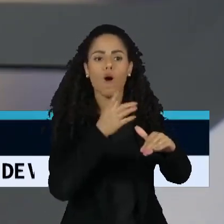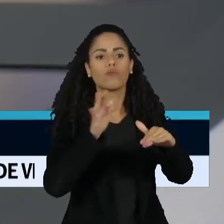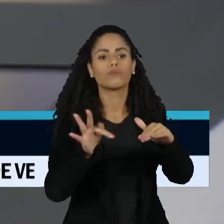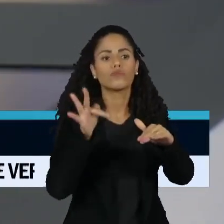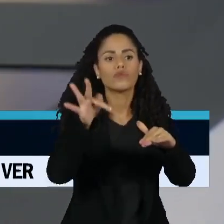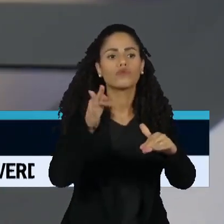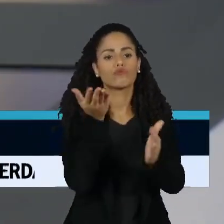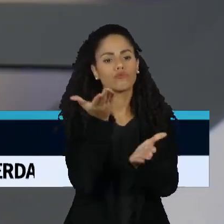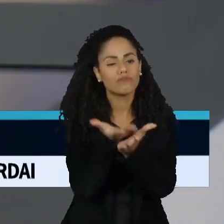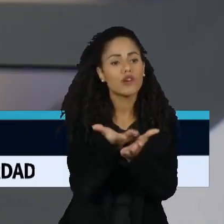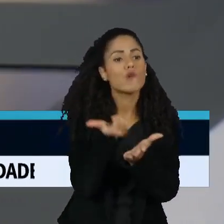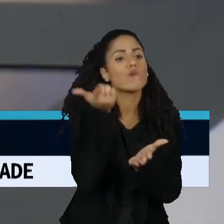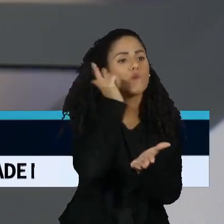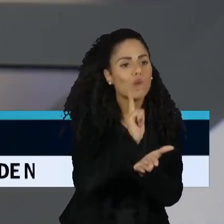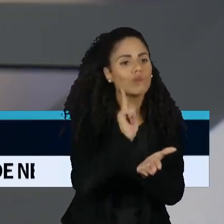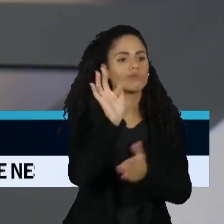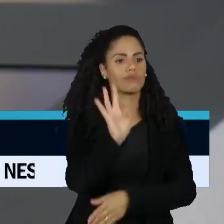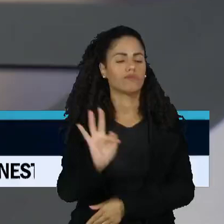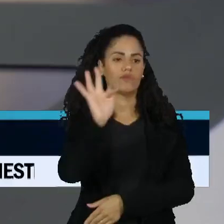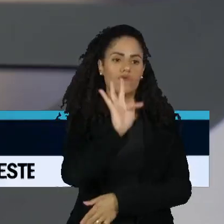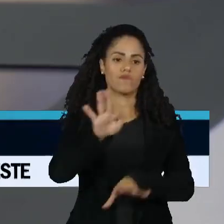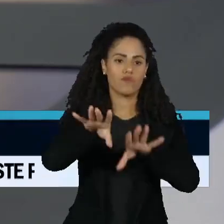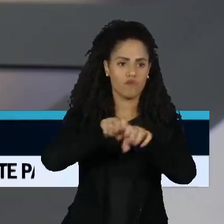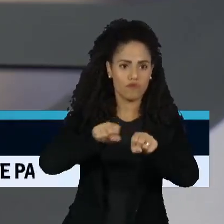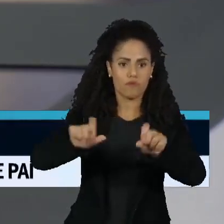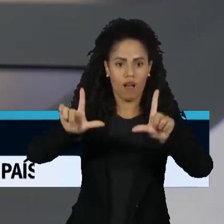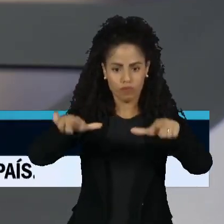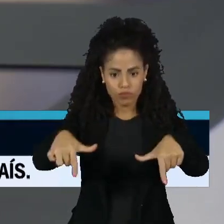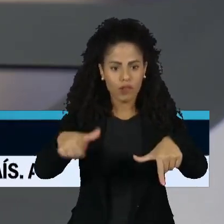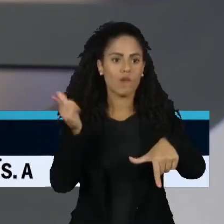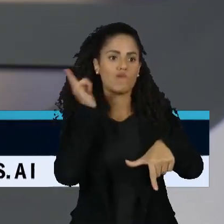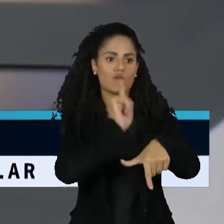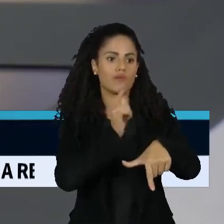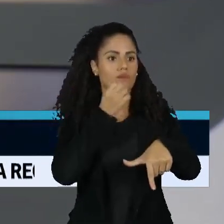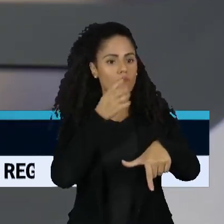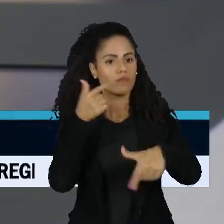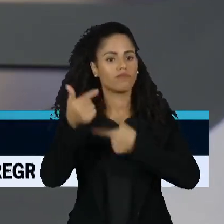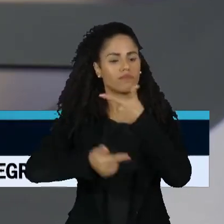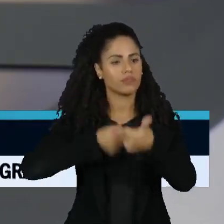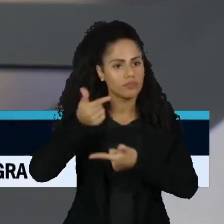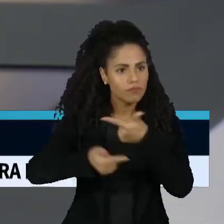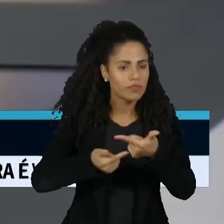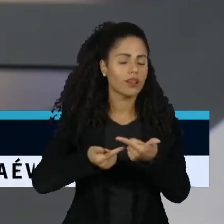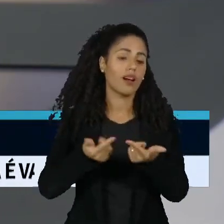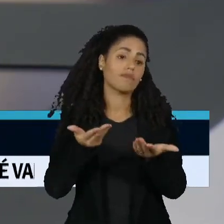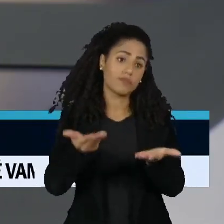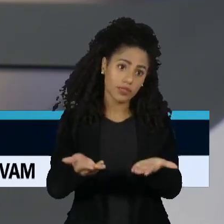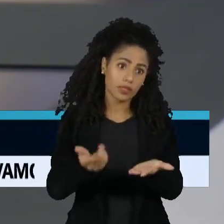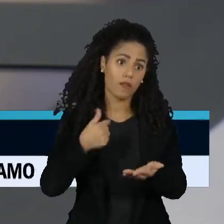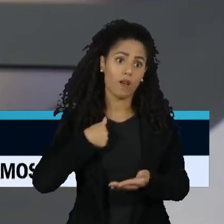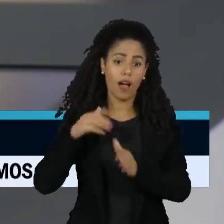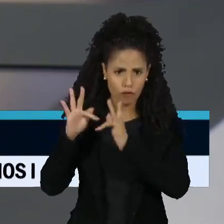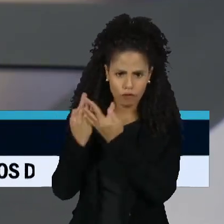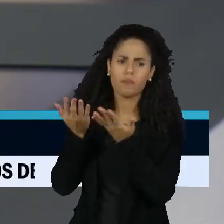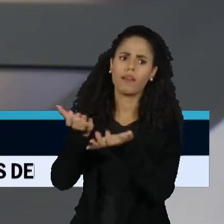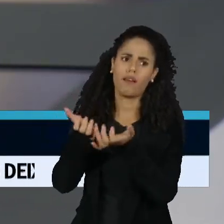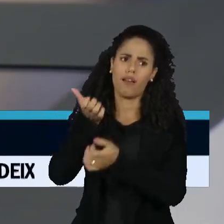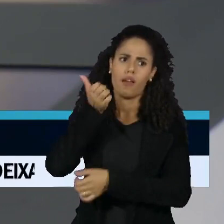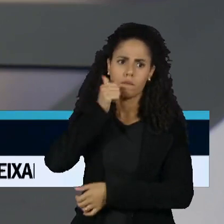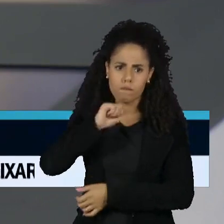para o filho, continuar os seus estudos e continuar se desenvolvendo, ter um bom emprego e caminhar bem. Então, acho